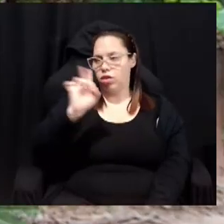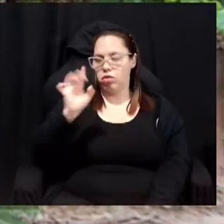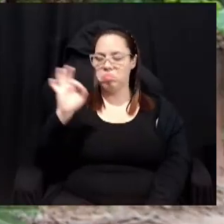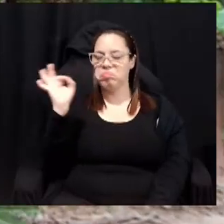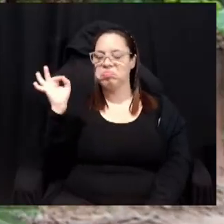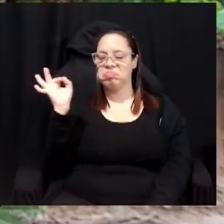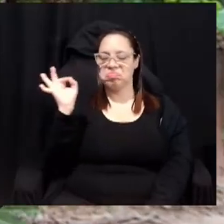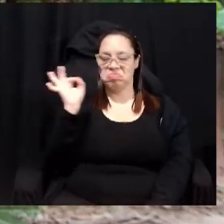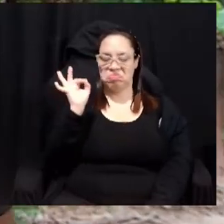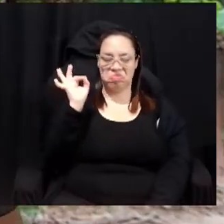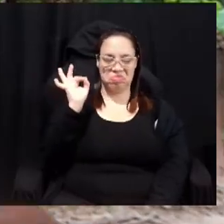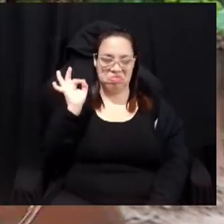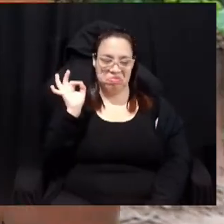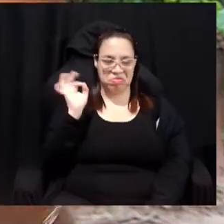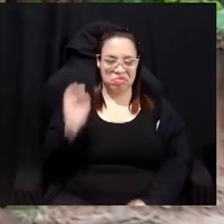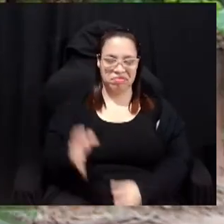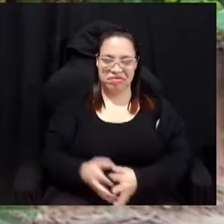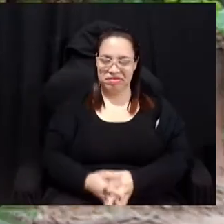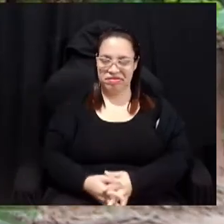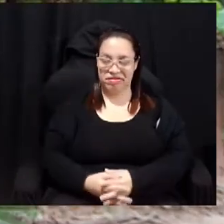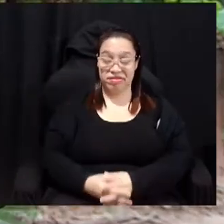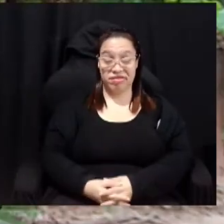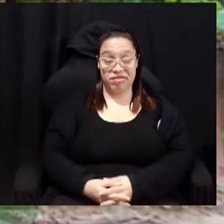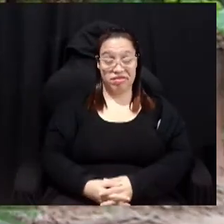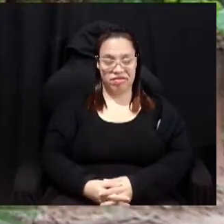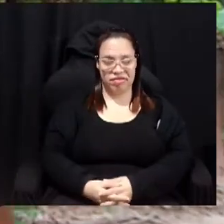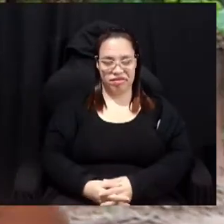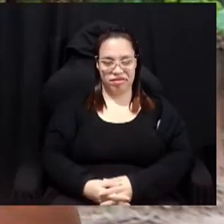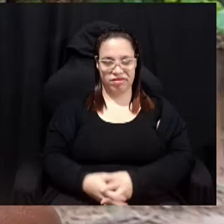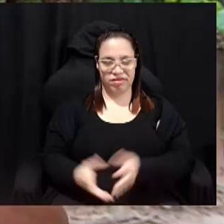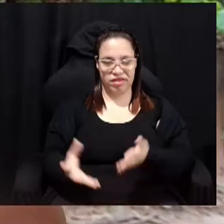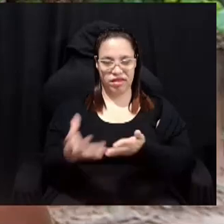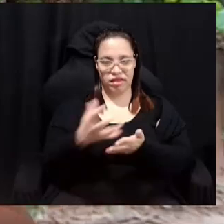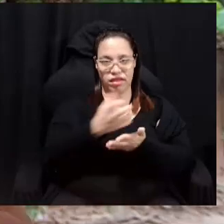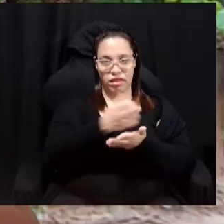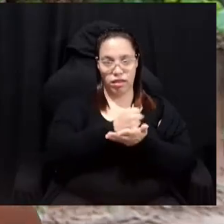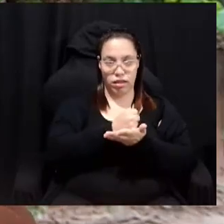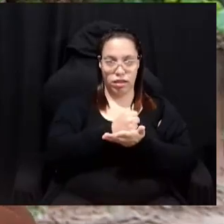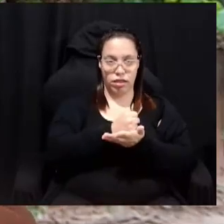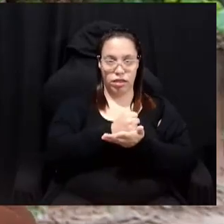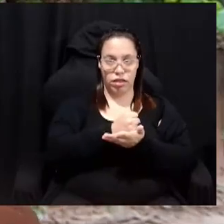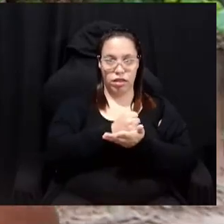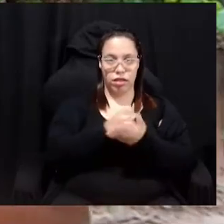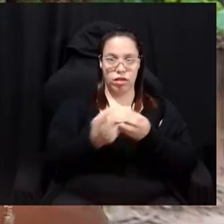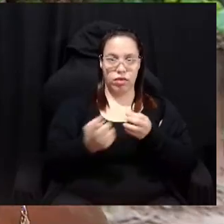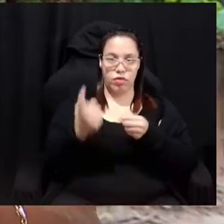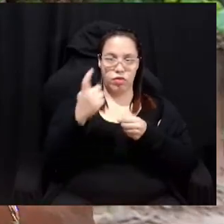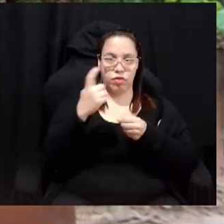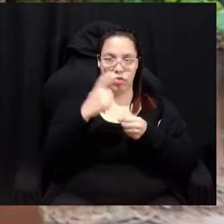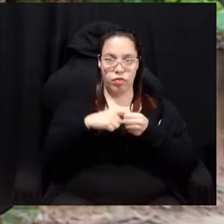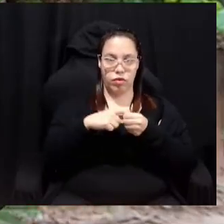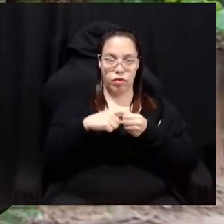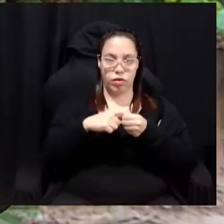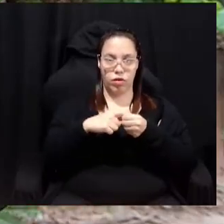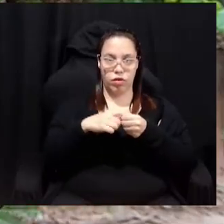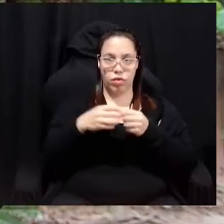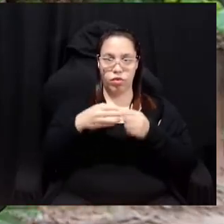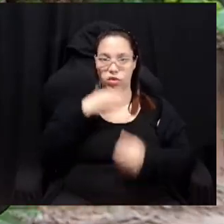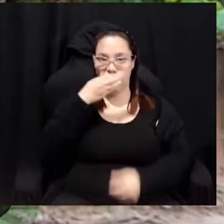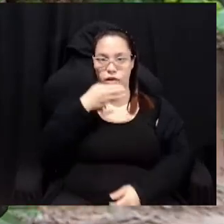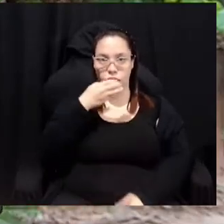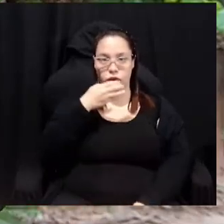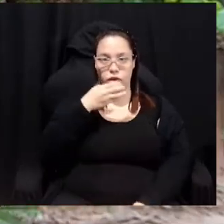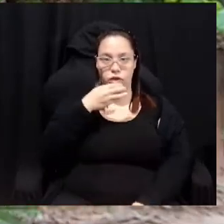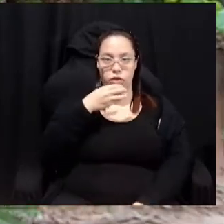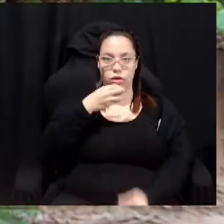né, e essa nobreza resgatando essas frutas. Aí eu mudei de mentalidade, eu comecei a me intitular como